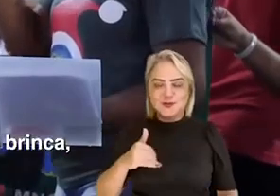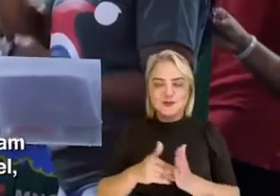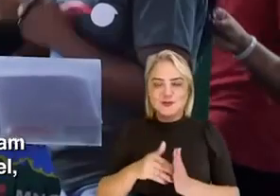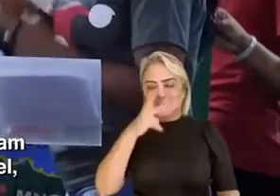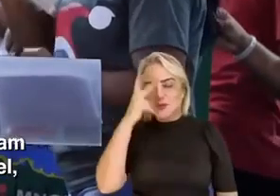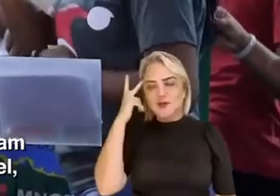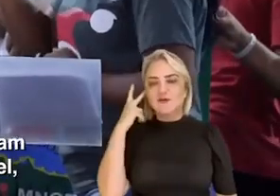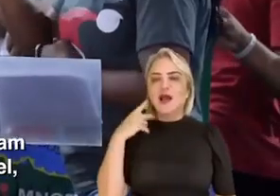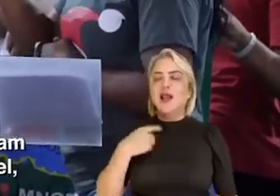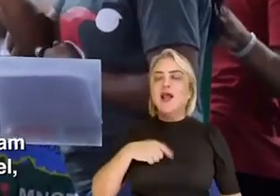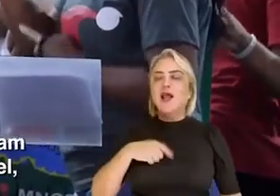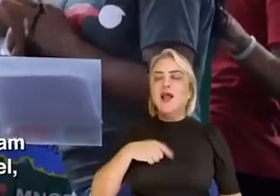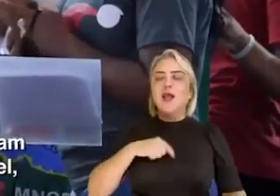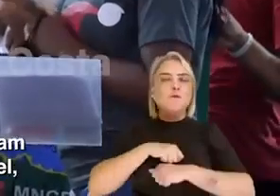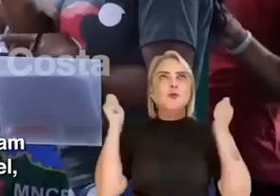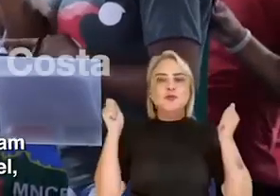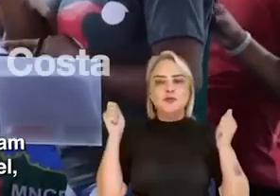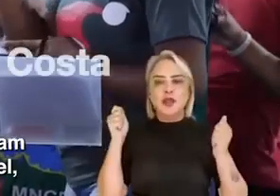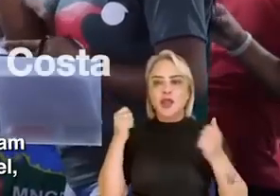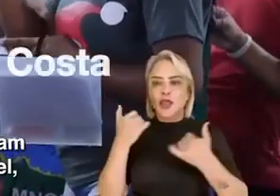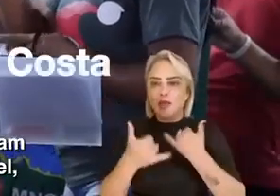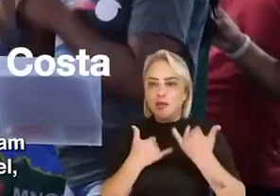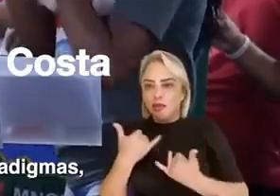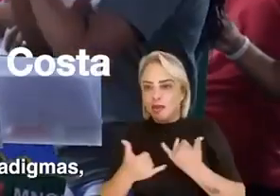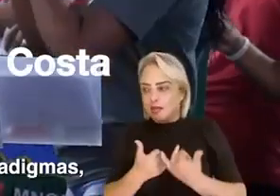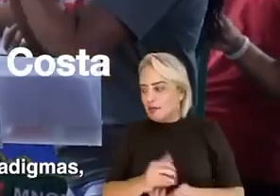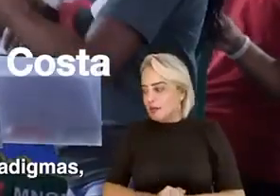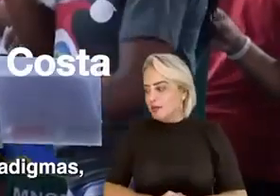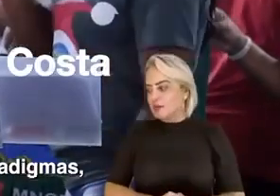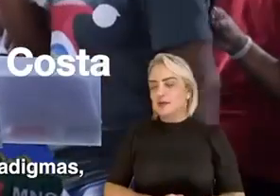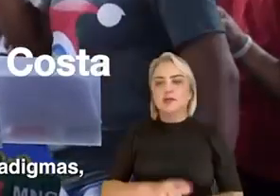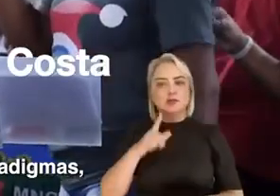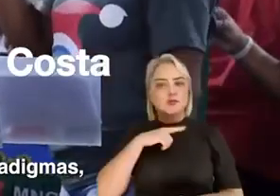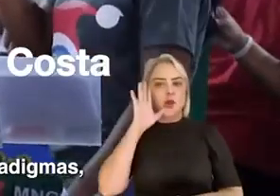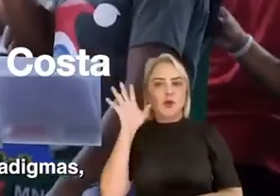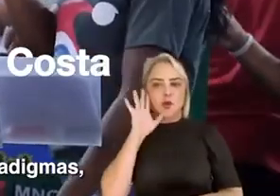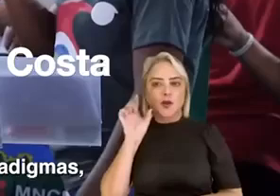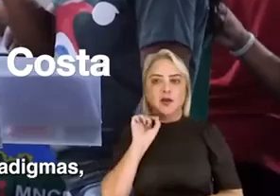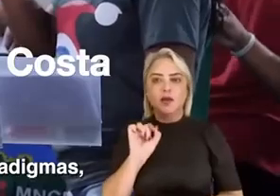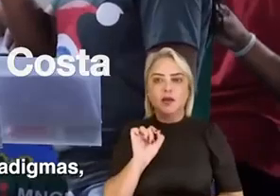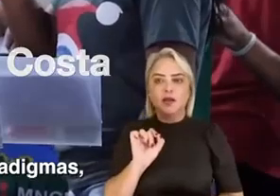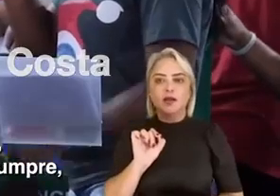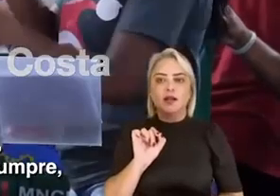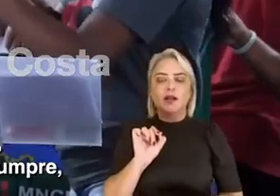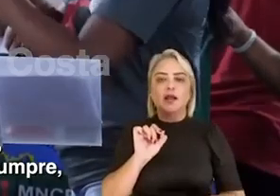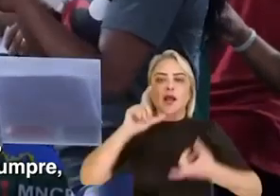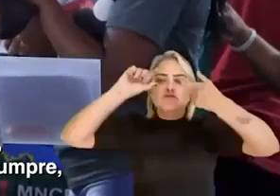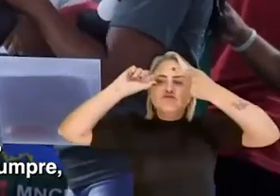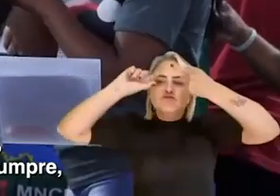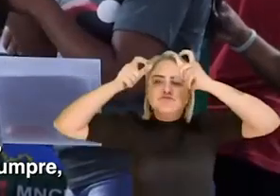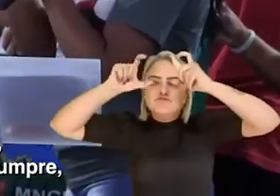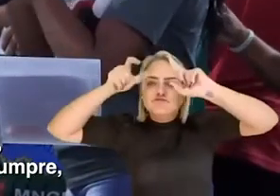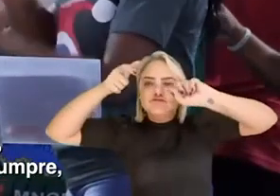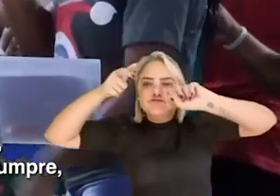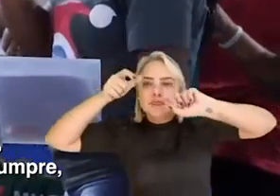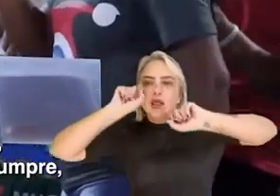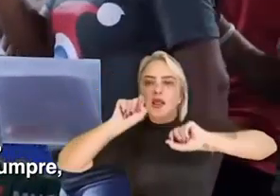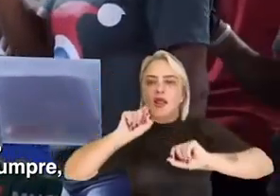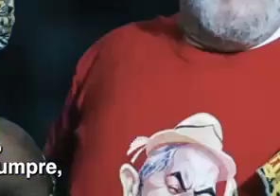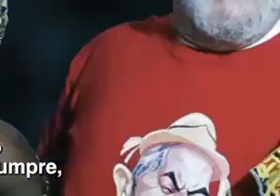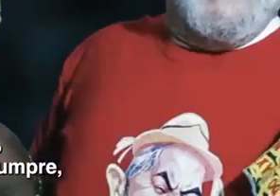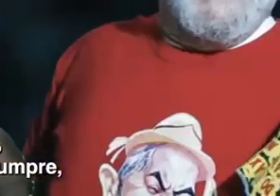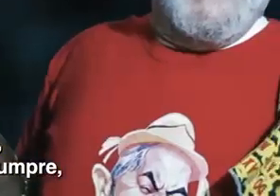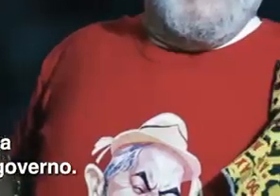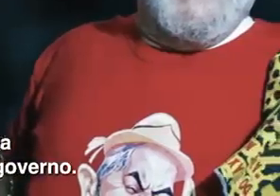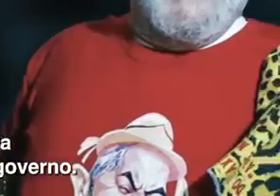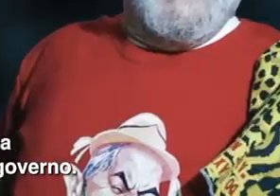que é impossível, mas para aqueles que sonham, sabe que não é impossível. E tu é um governo que quebra paradigmas. E Deus tem um propósito, e quando Deus tem plano,